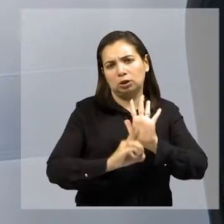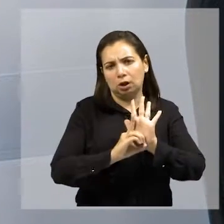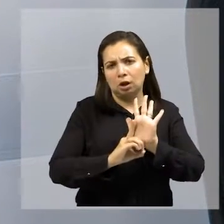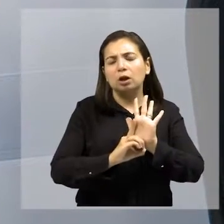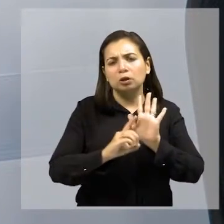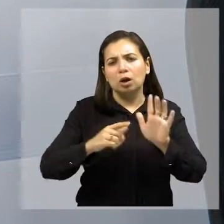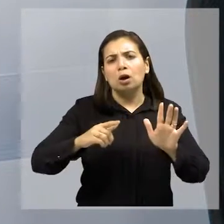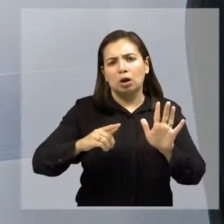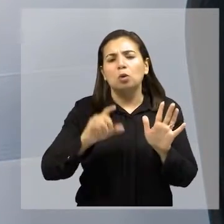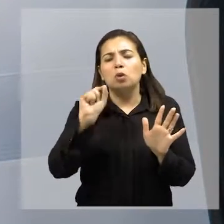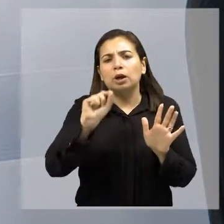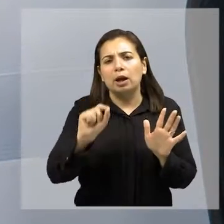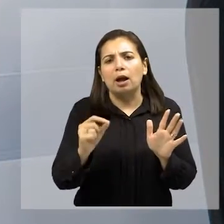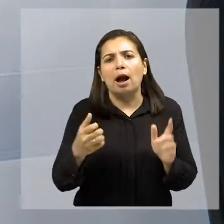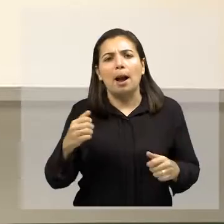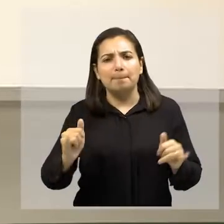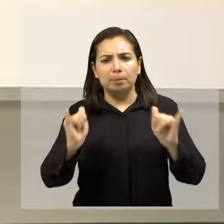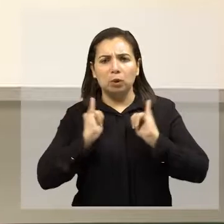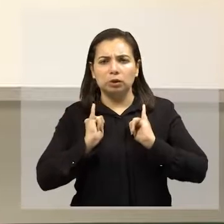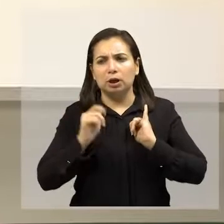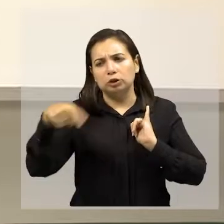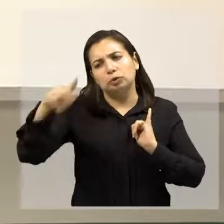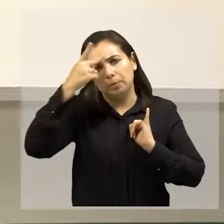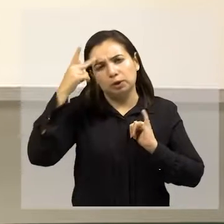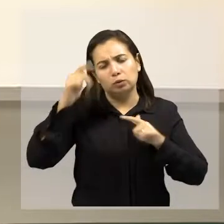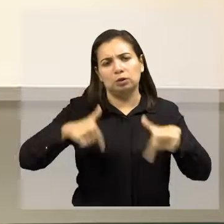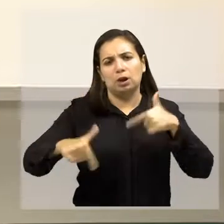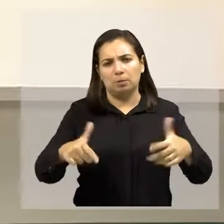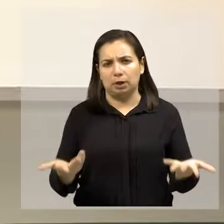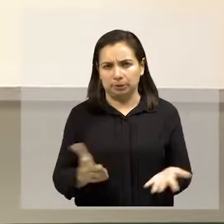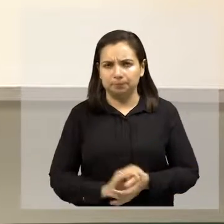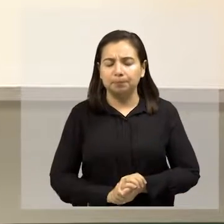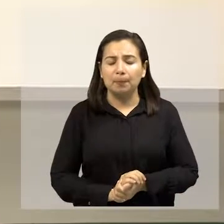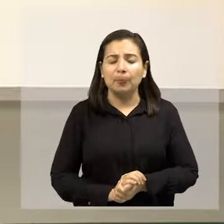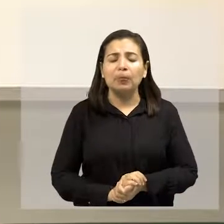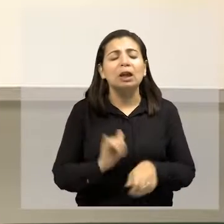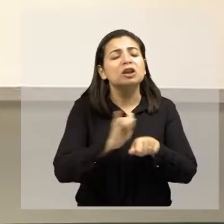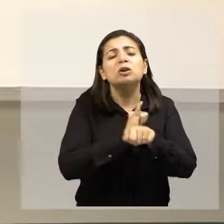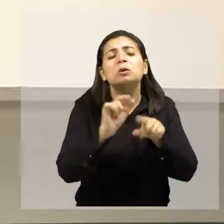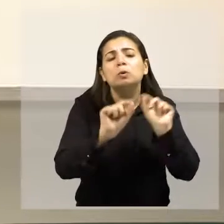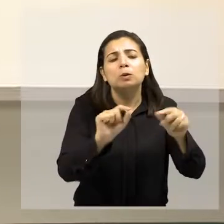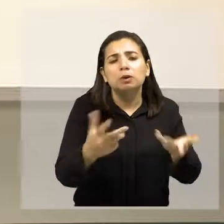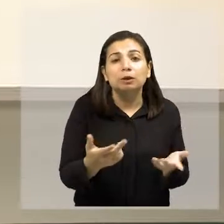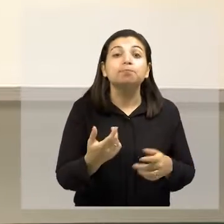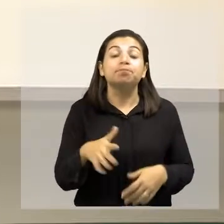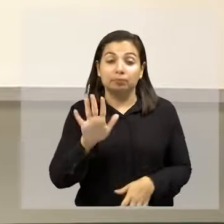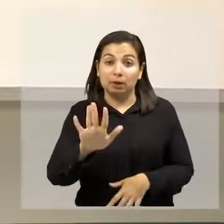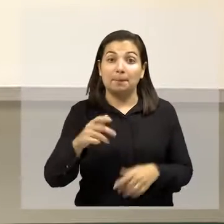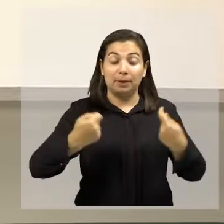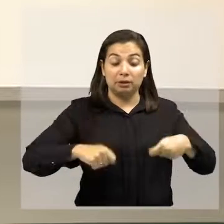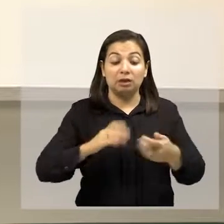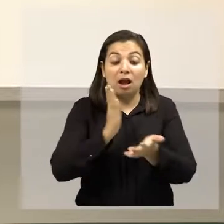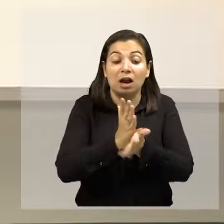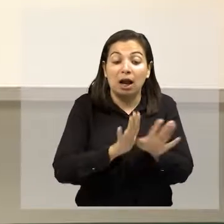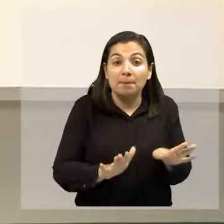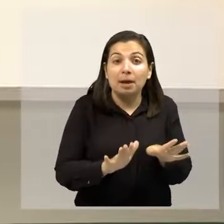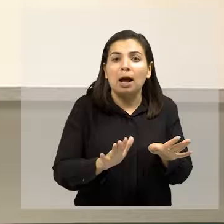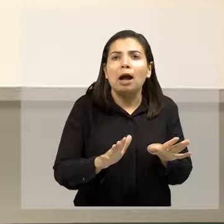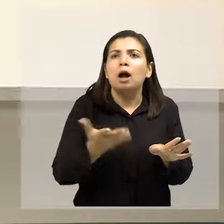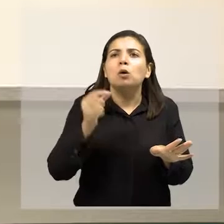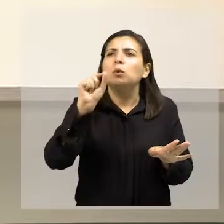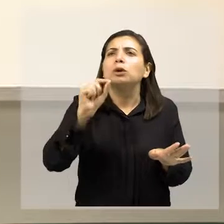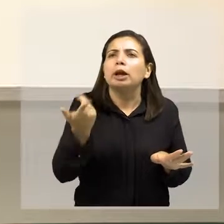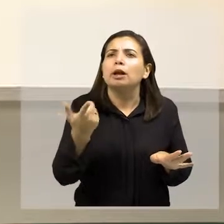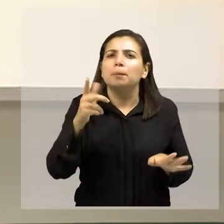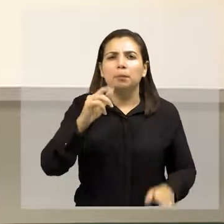trabalhador à aposentadoria. Qual seria a alternativa, vereador? Bom, a primeira alternativa seria acabar com os privilégios. É fazer com que, por